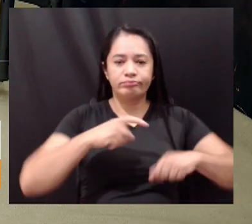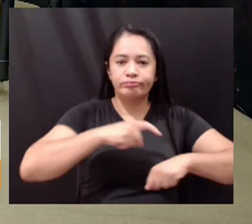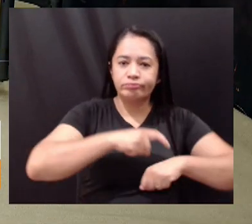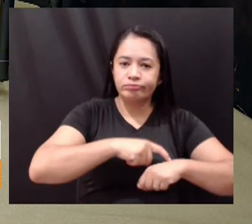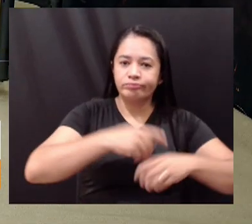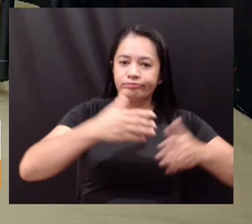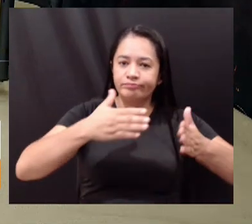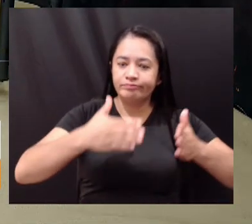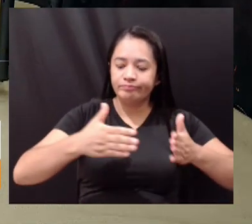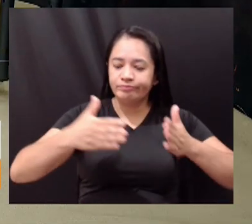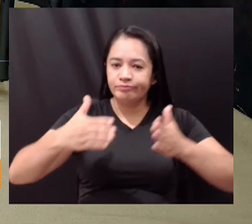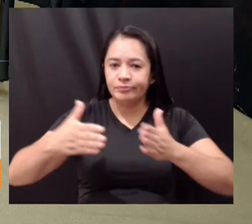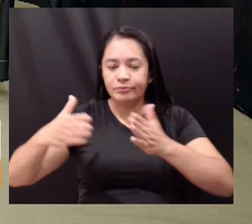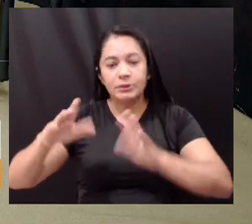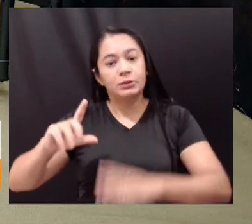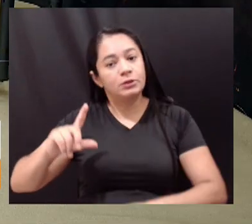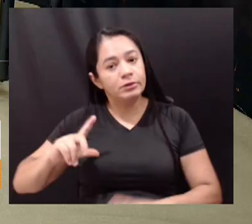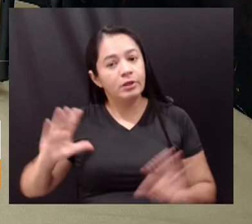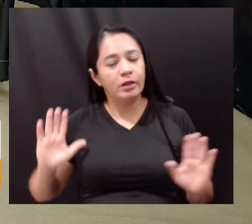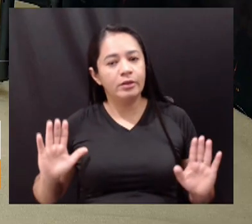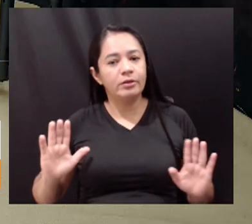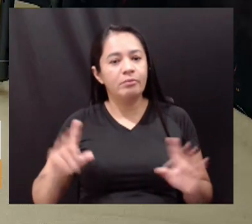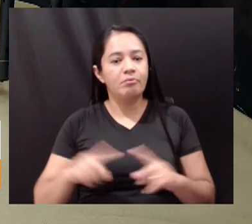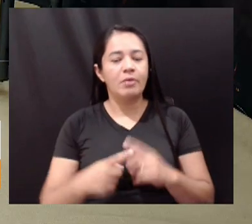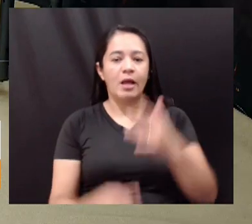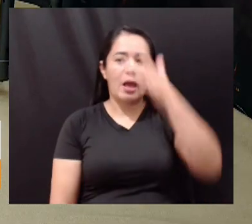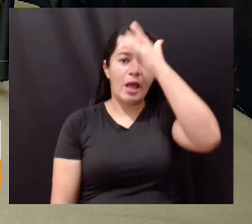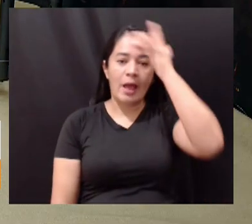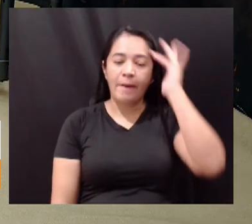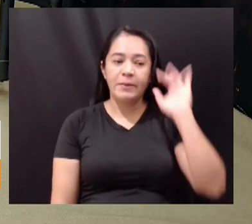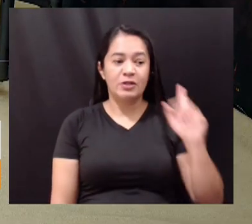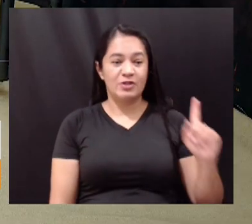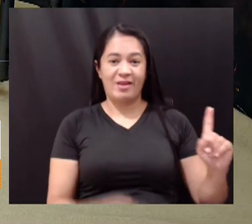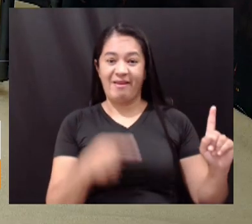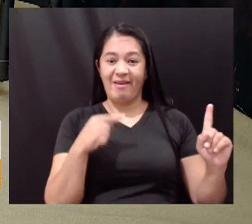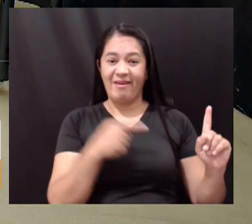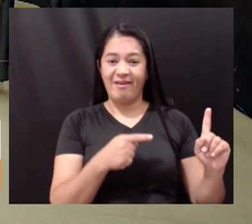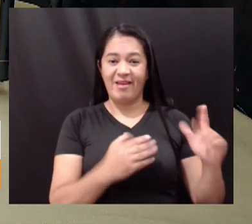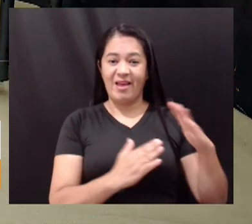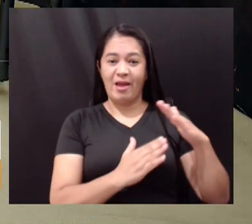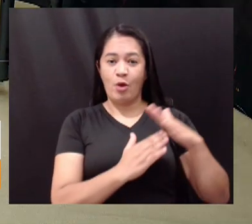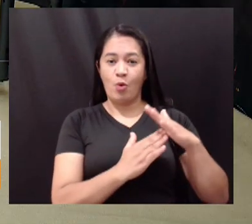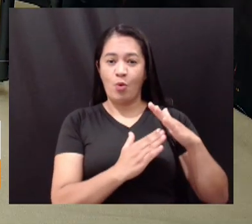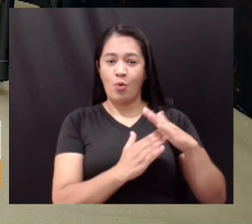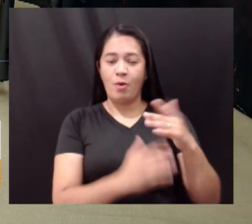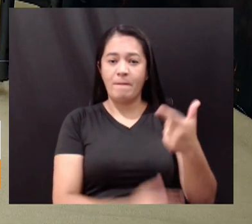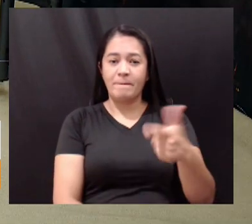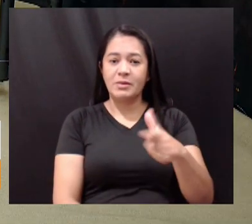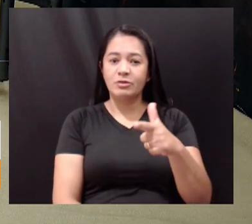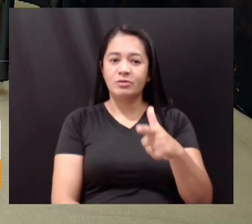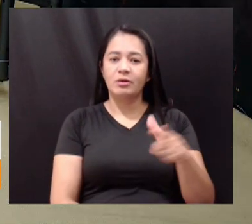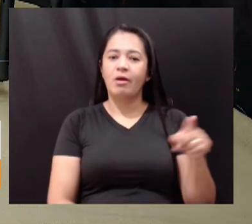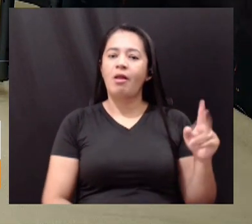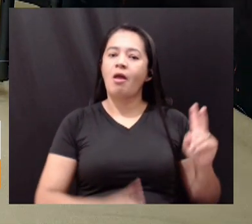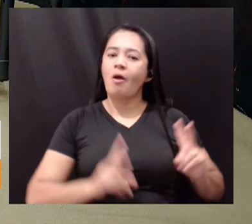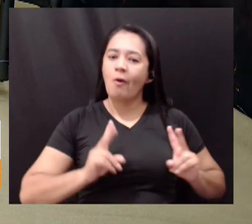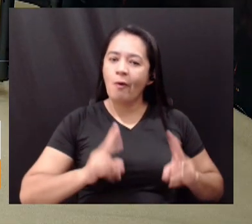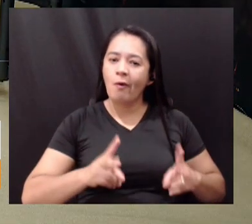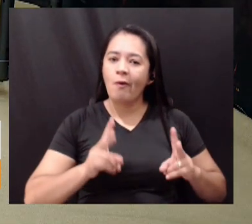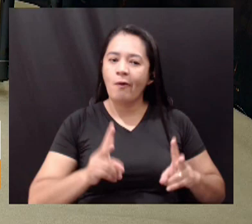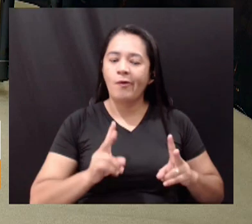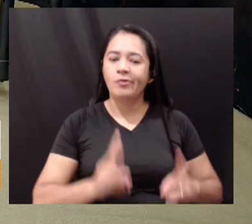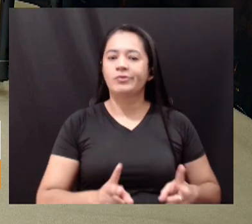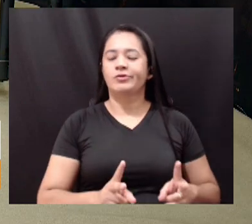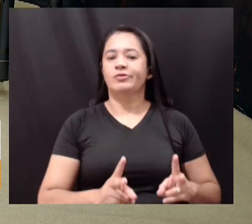pessoa, em uma organização, ela não tem o limite, né, ela continua com essa síndrome do Peter Pan